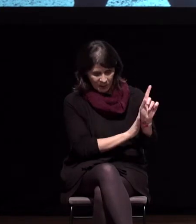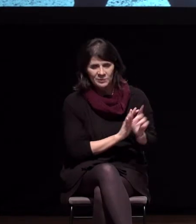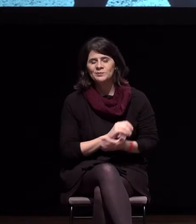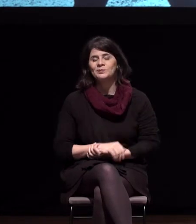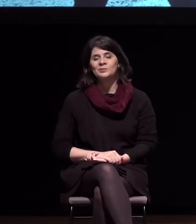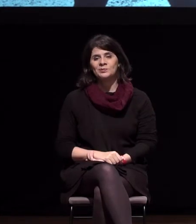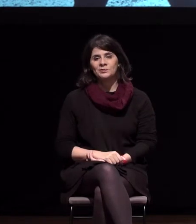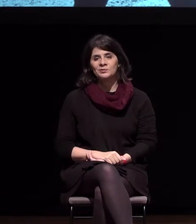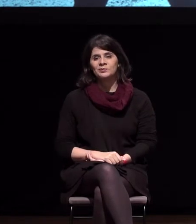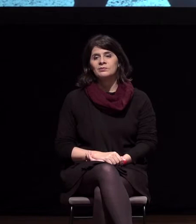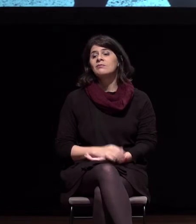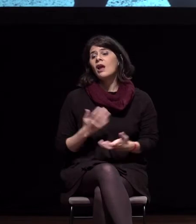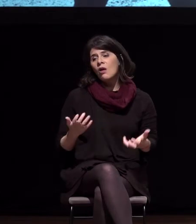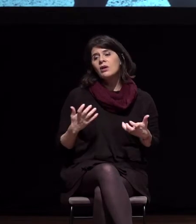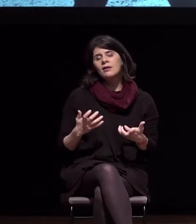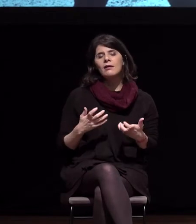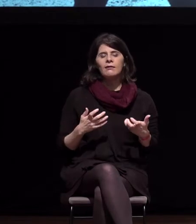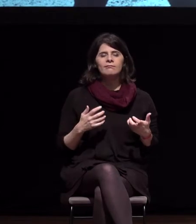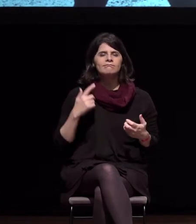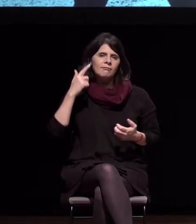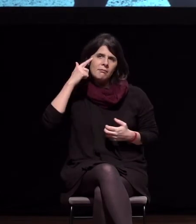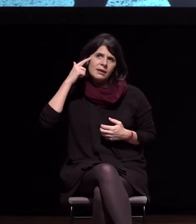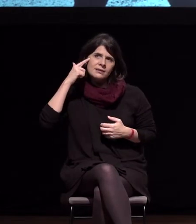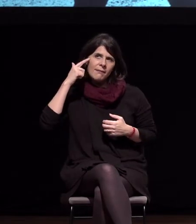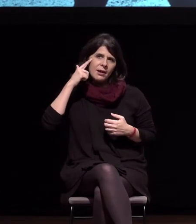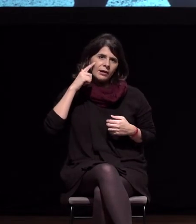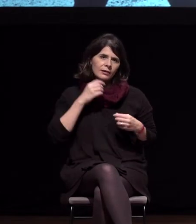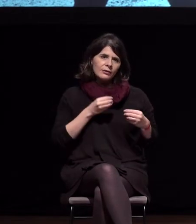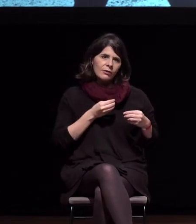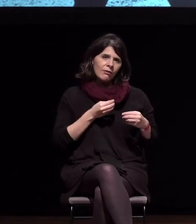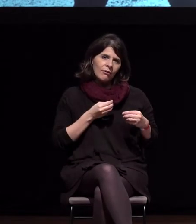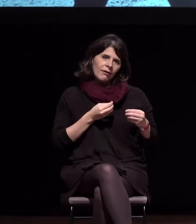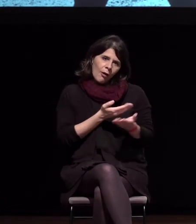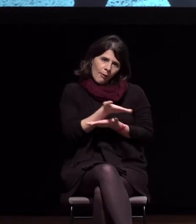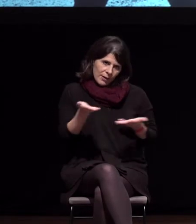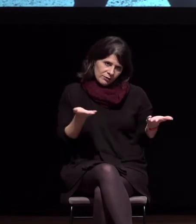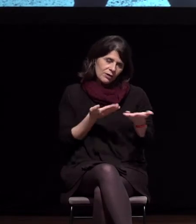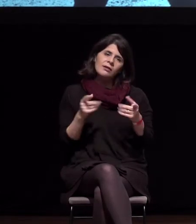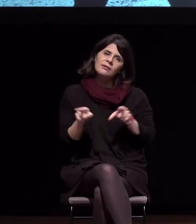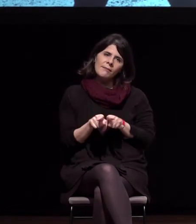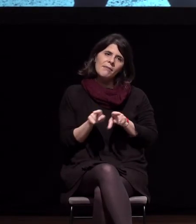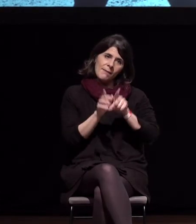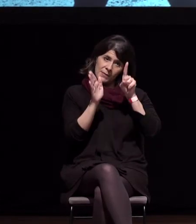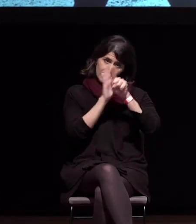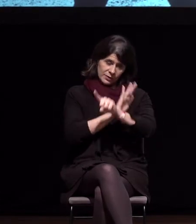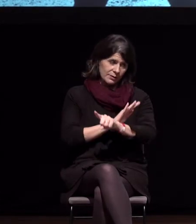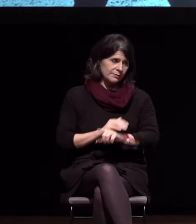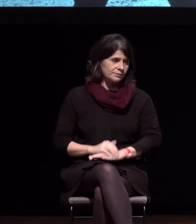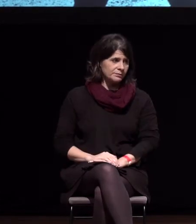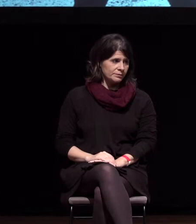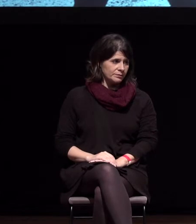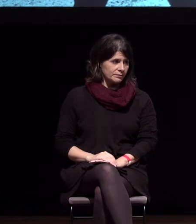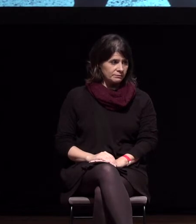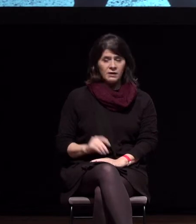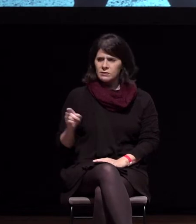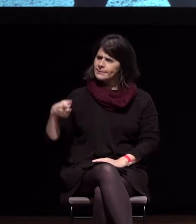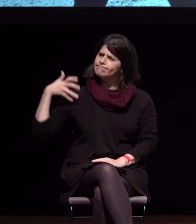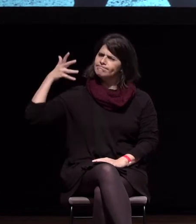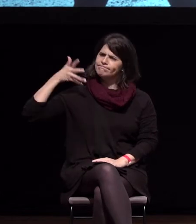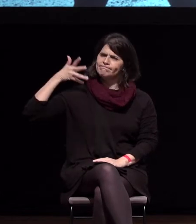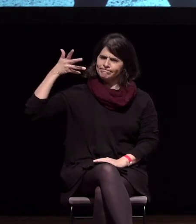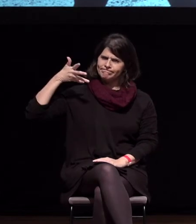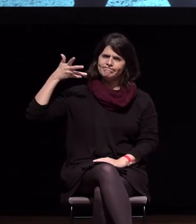Eu queria compartilhar um pensamento e também fazer uma pergunta. Eu fui muito contemplada pela tua